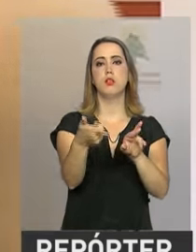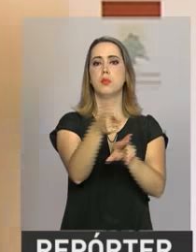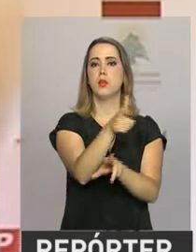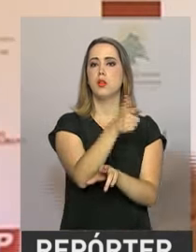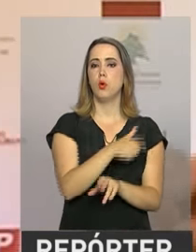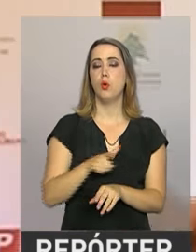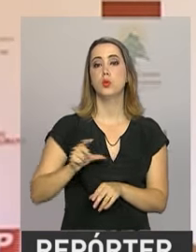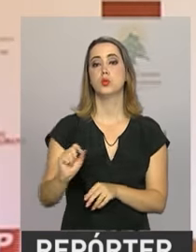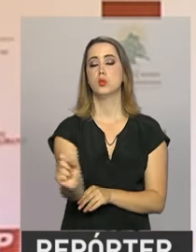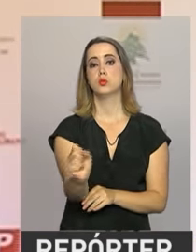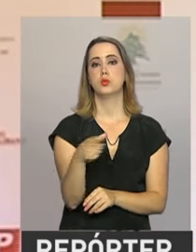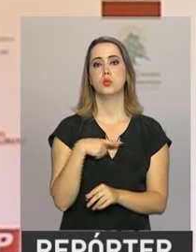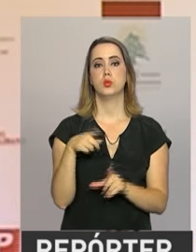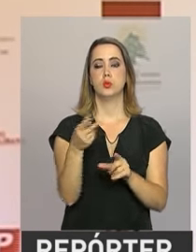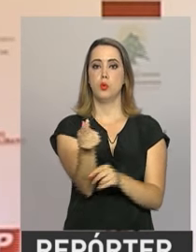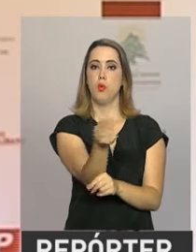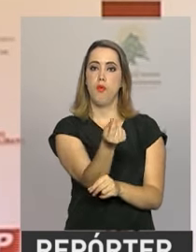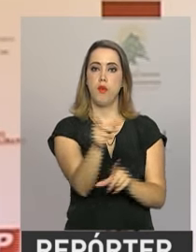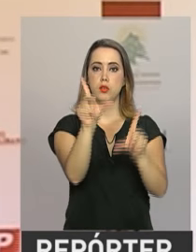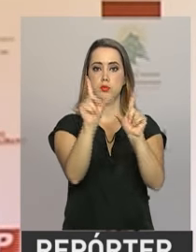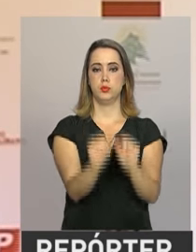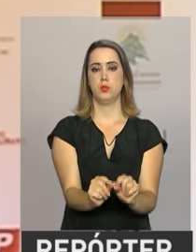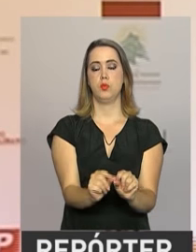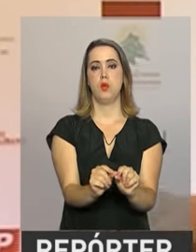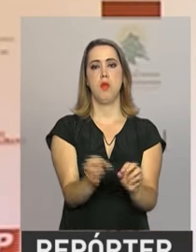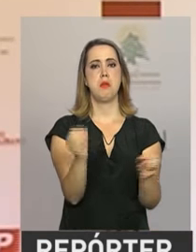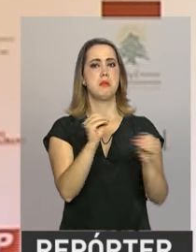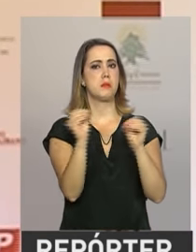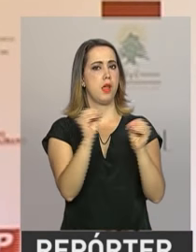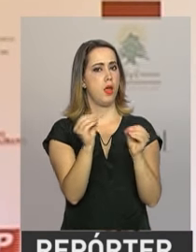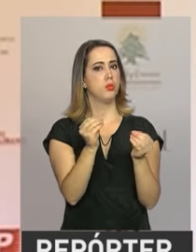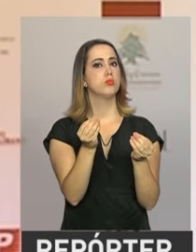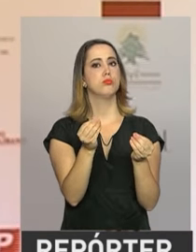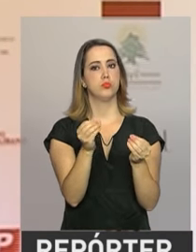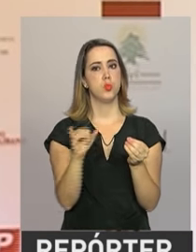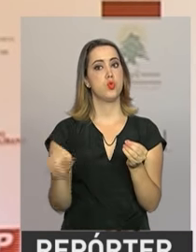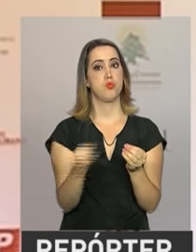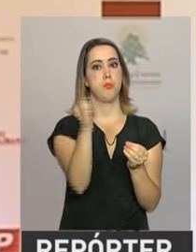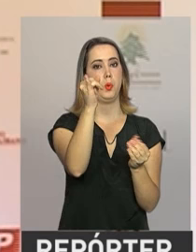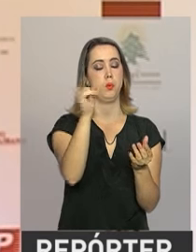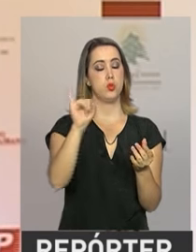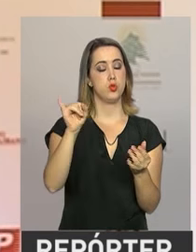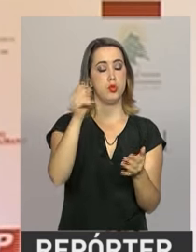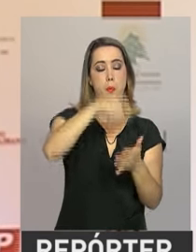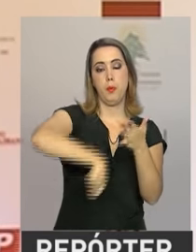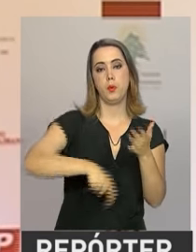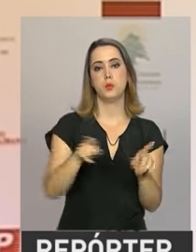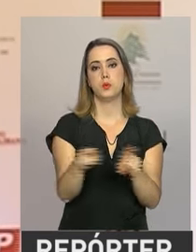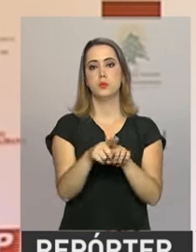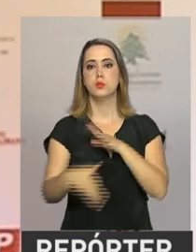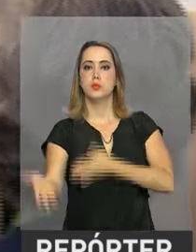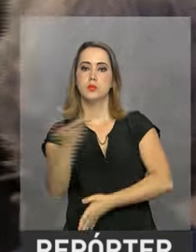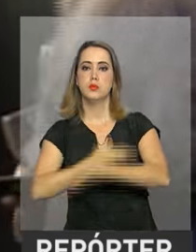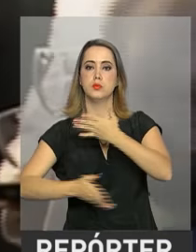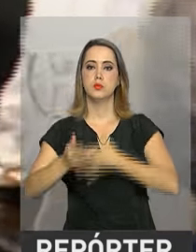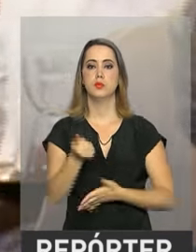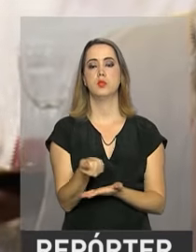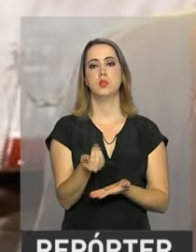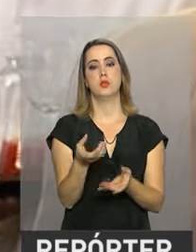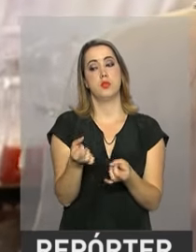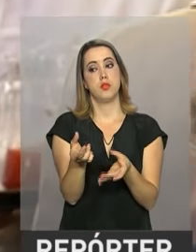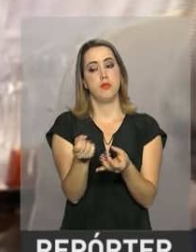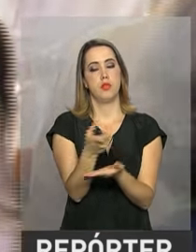competitivos, com tarifas reduzidas ou zero. Então isso deve contribuir para melhorar o comércio bilateral. As